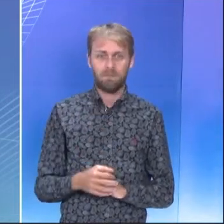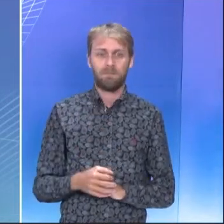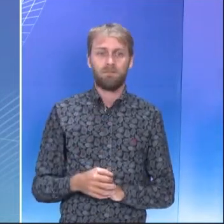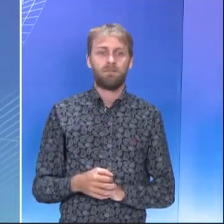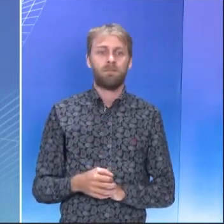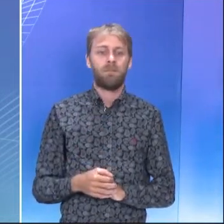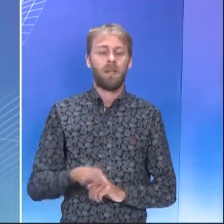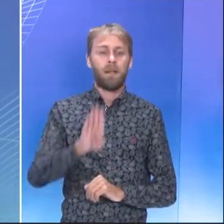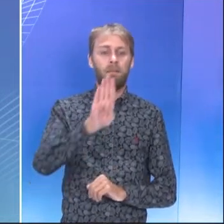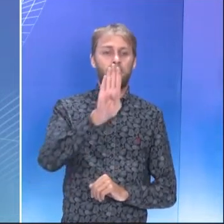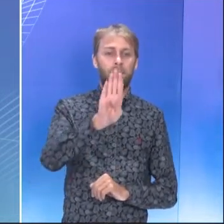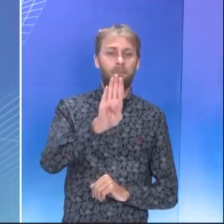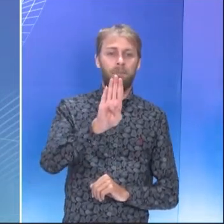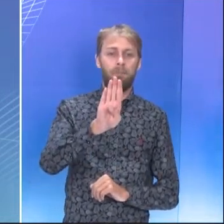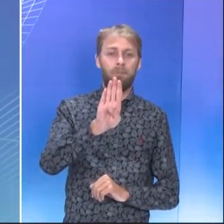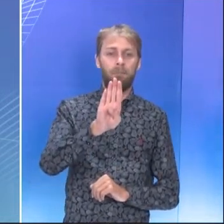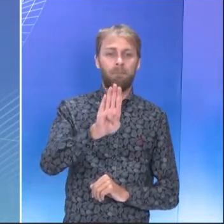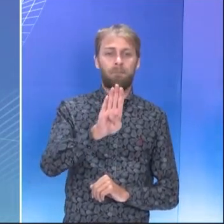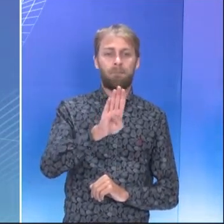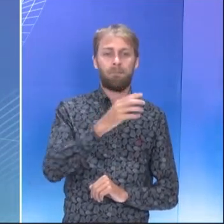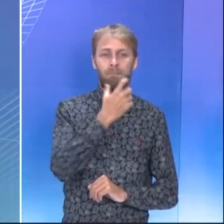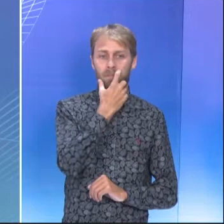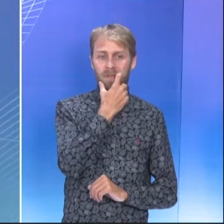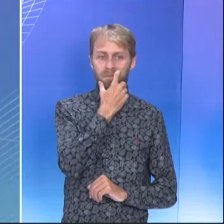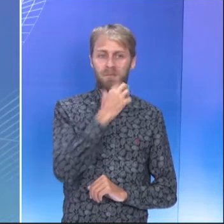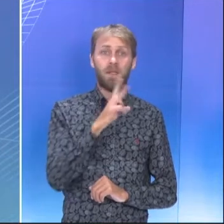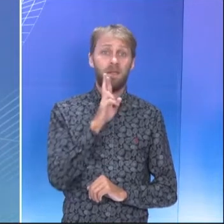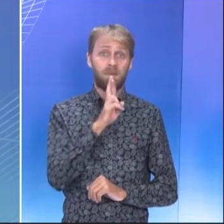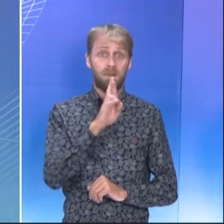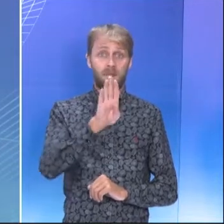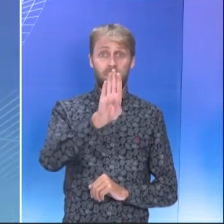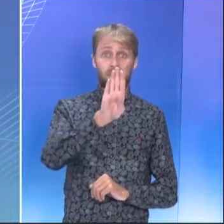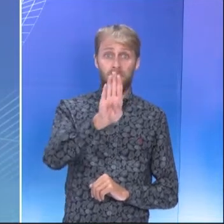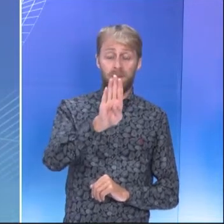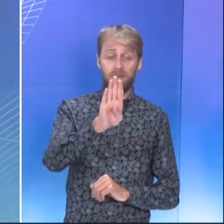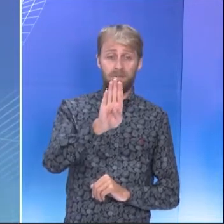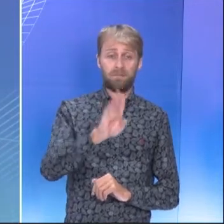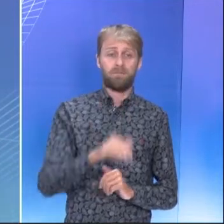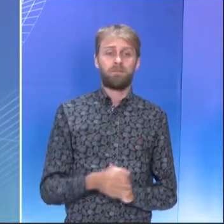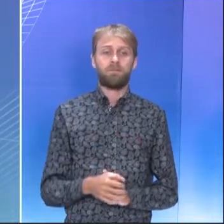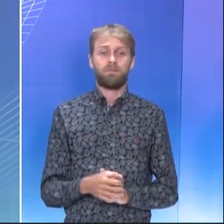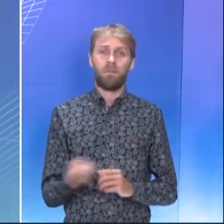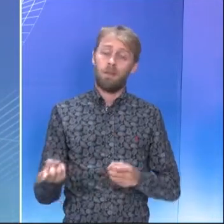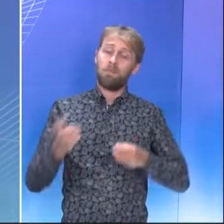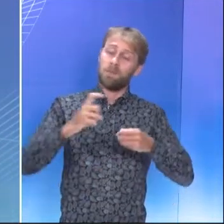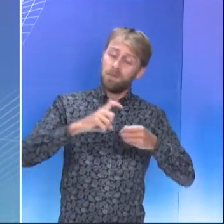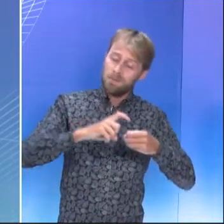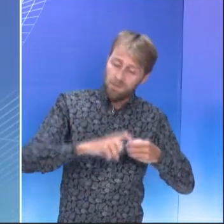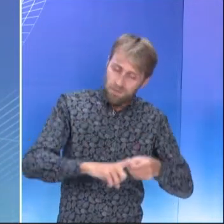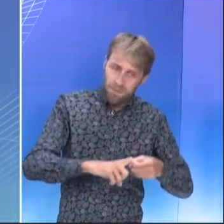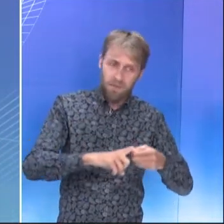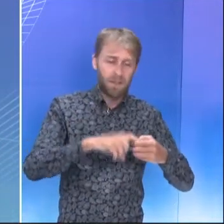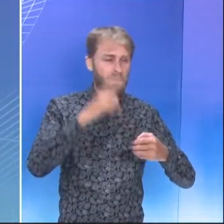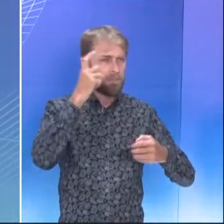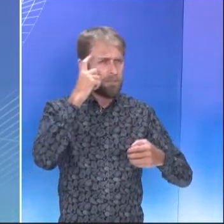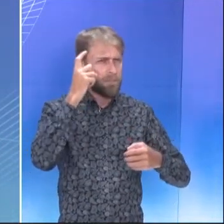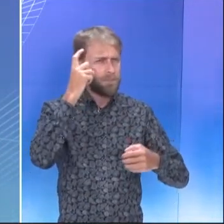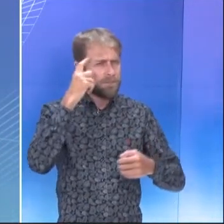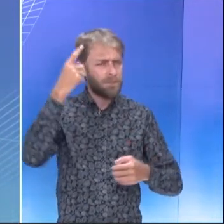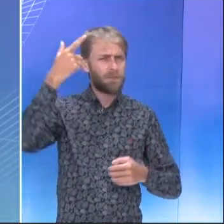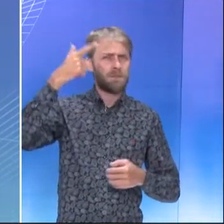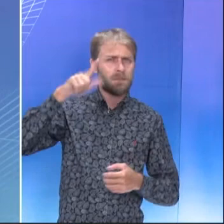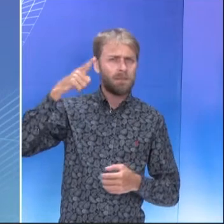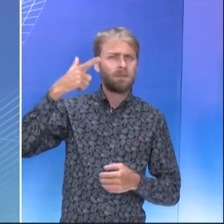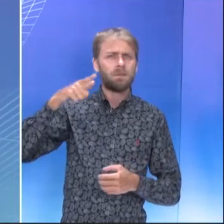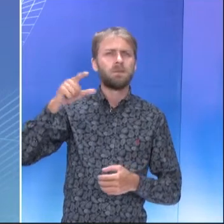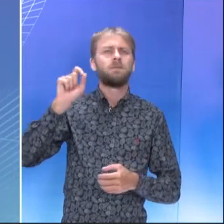descartada. A alternativa B. Vamos voltar sempre fazendo aquele raciocínio, né,